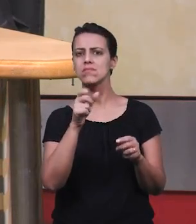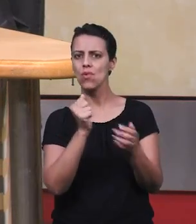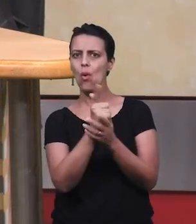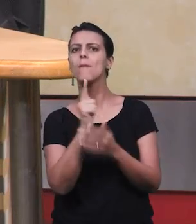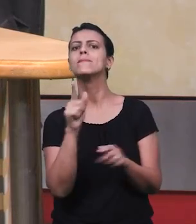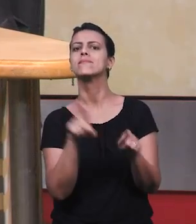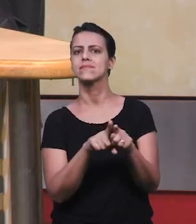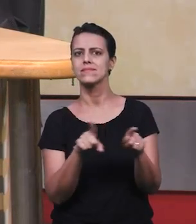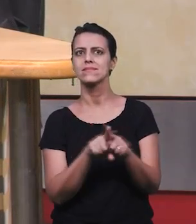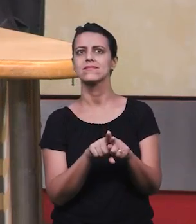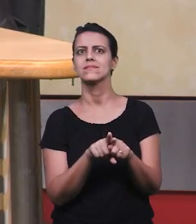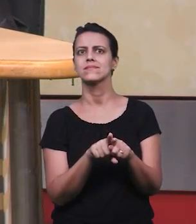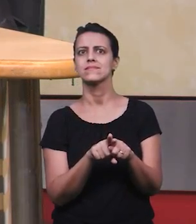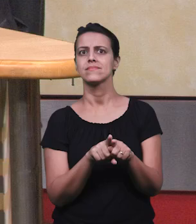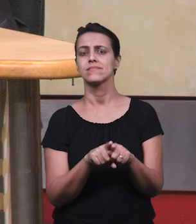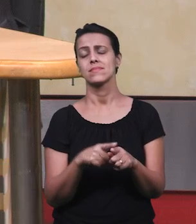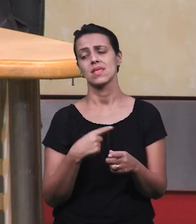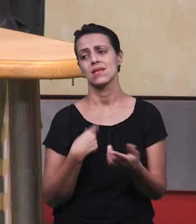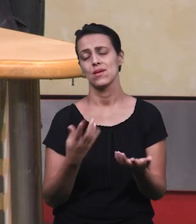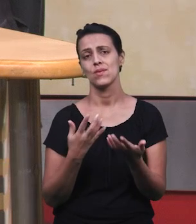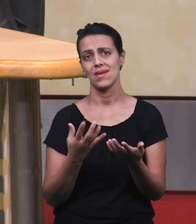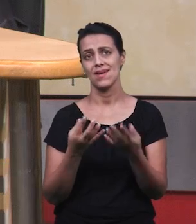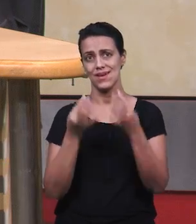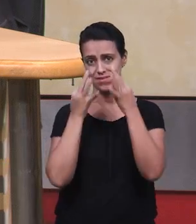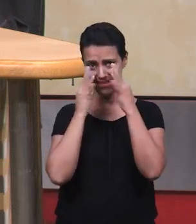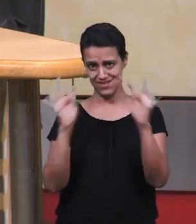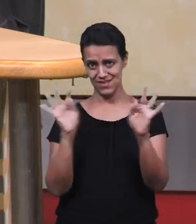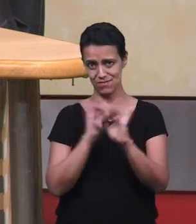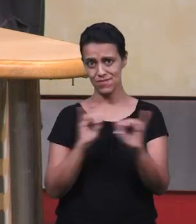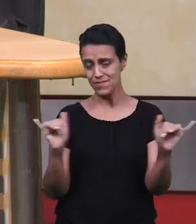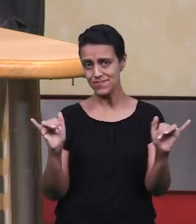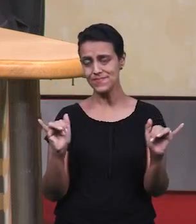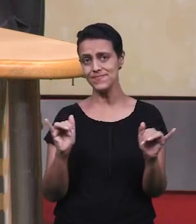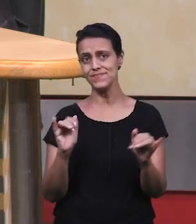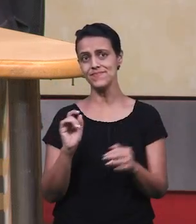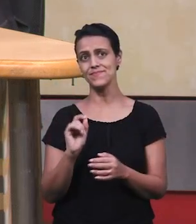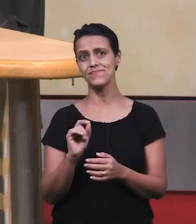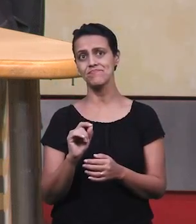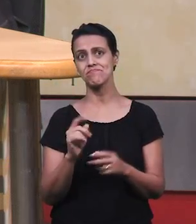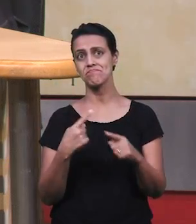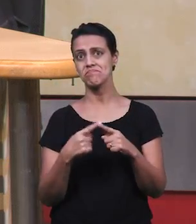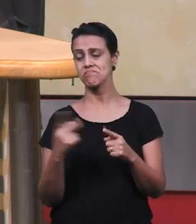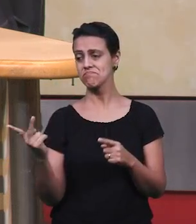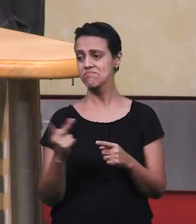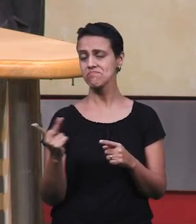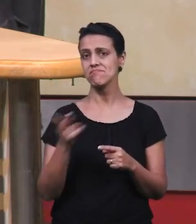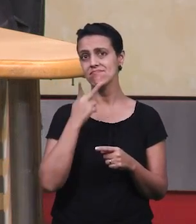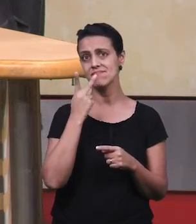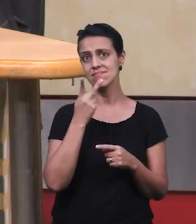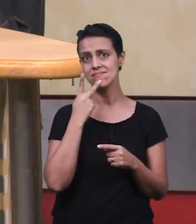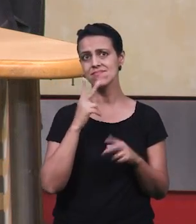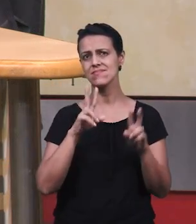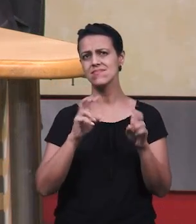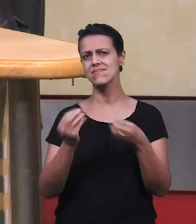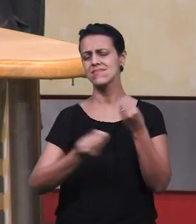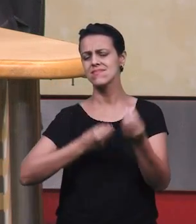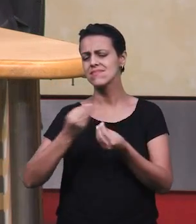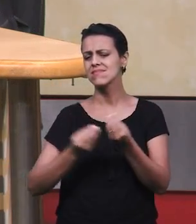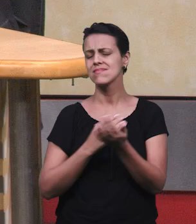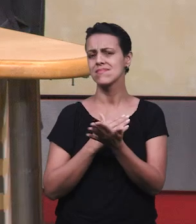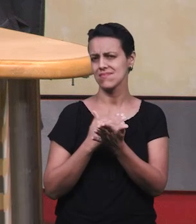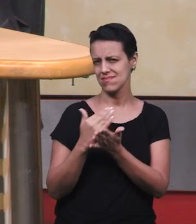Lisboa. Eu quero dar um testemunho aqui, porque vocês estão falando aqui da experiência de